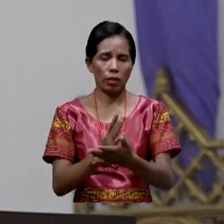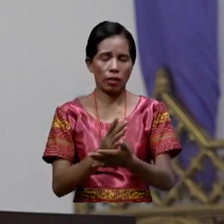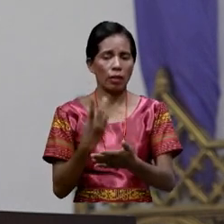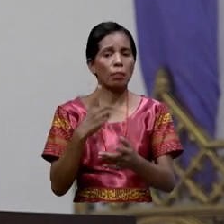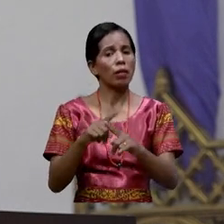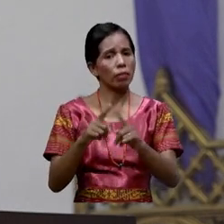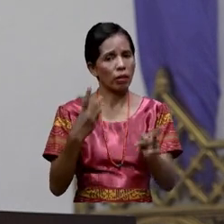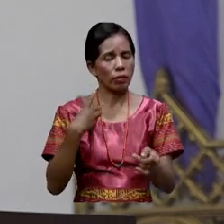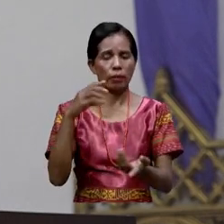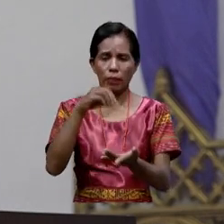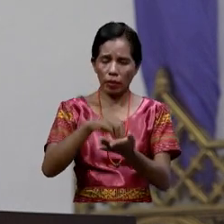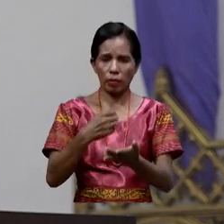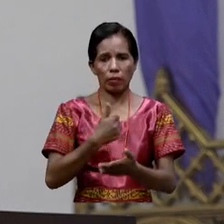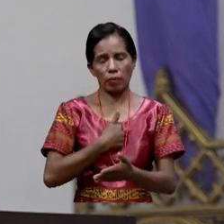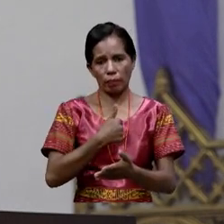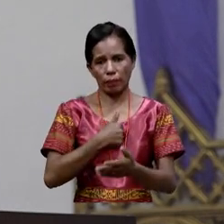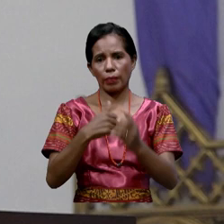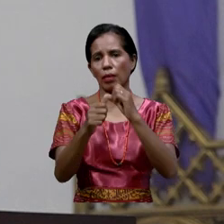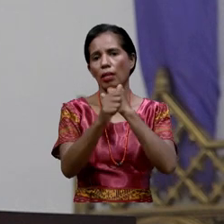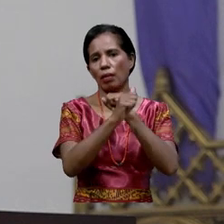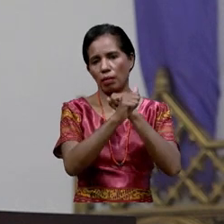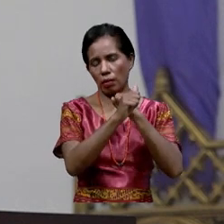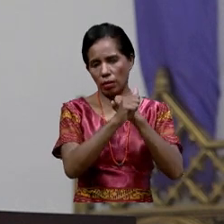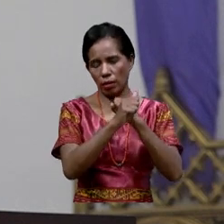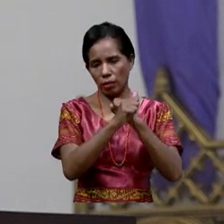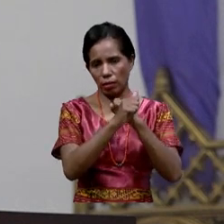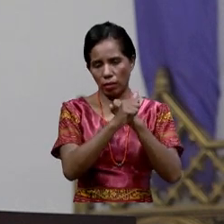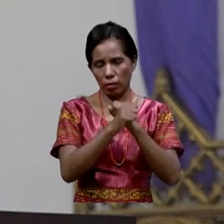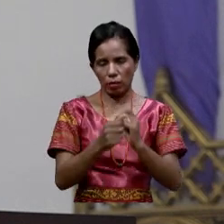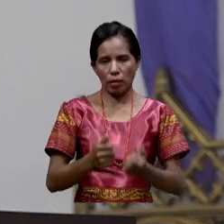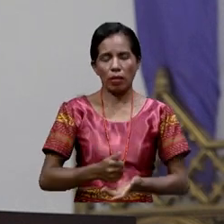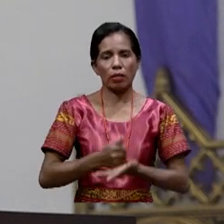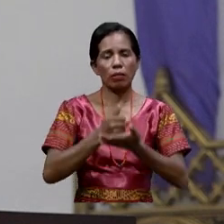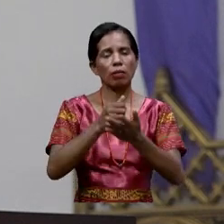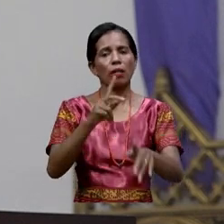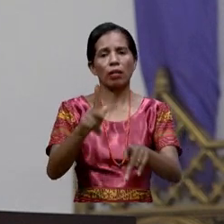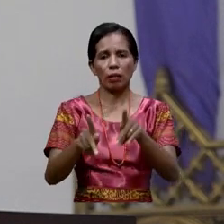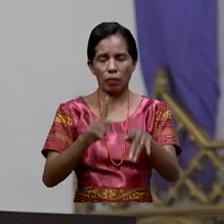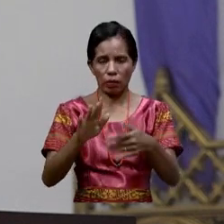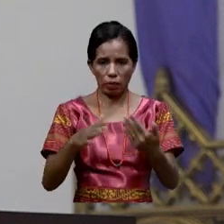leão e a ação purificadora